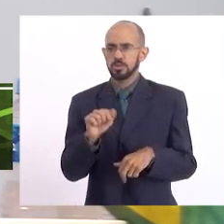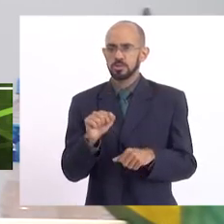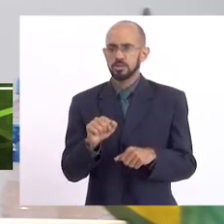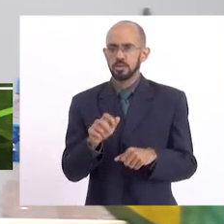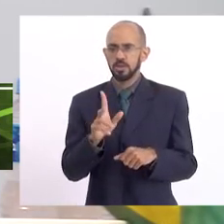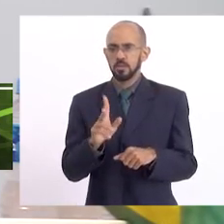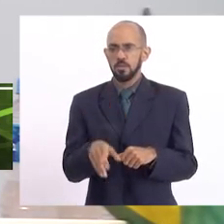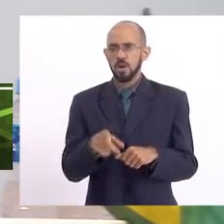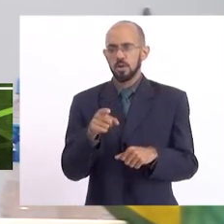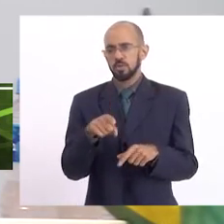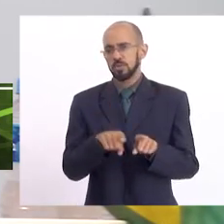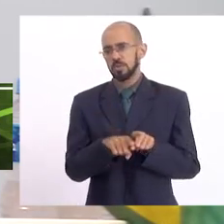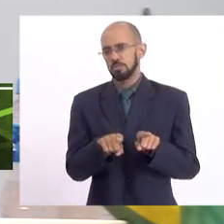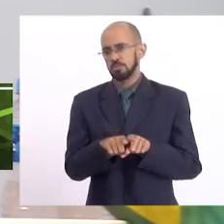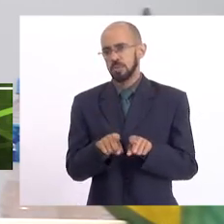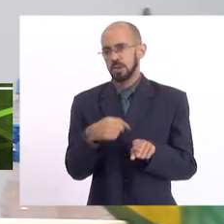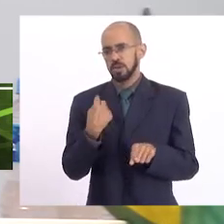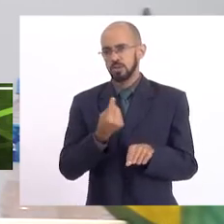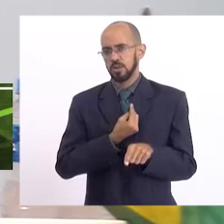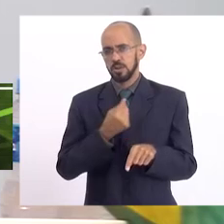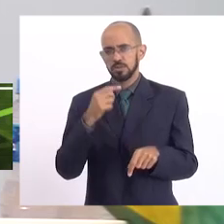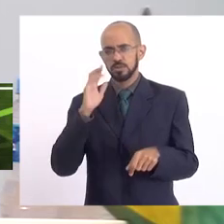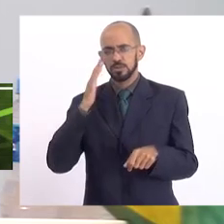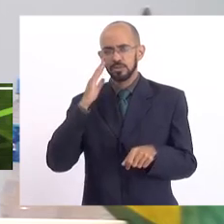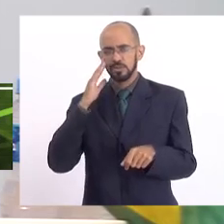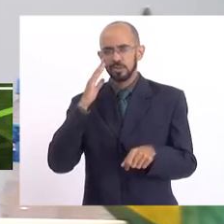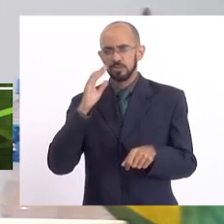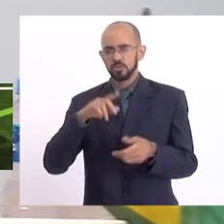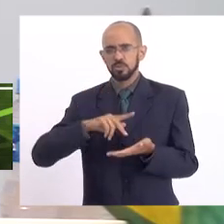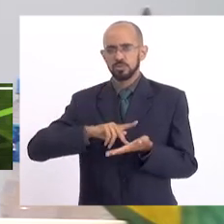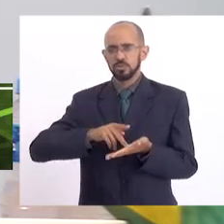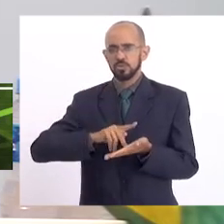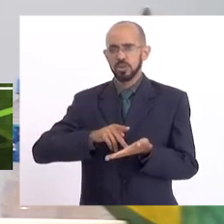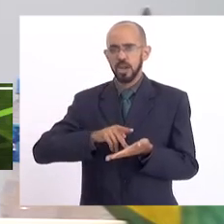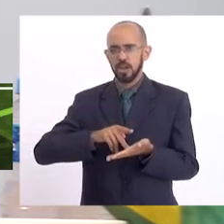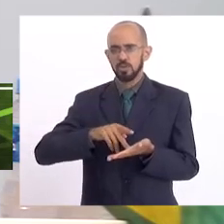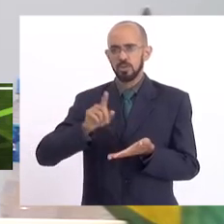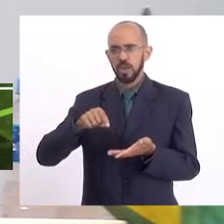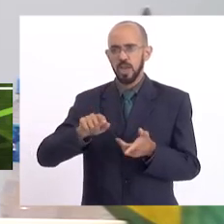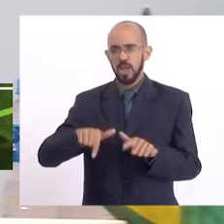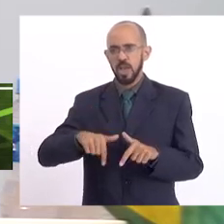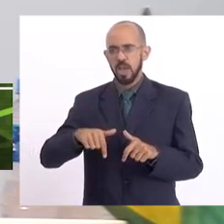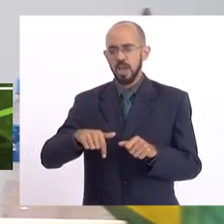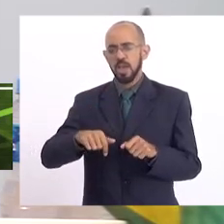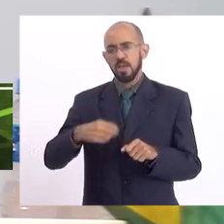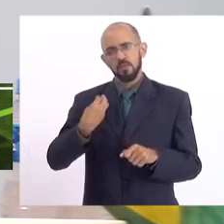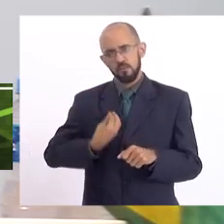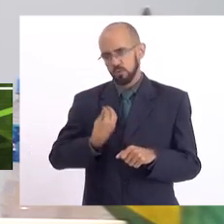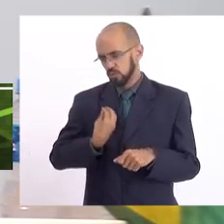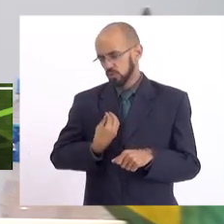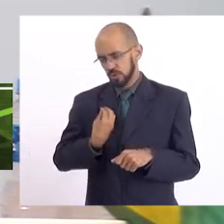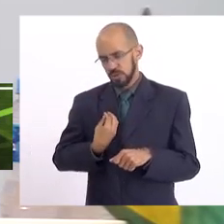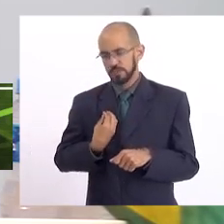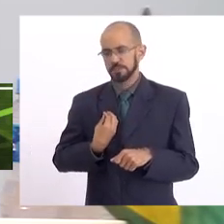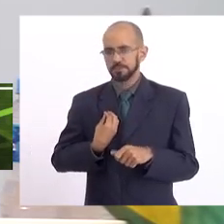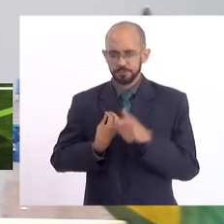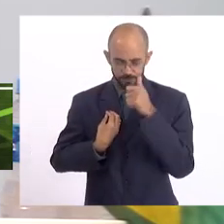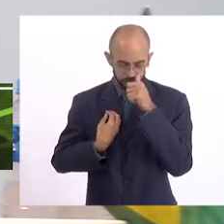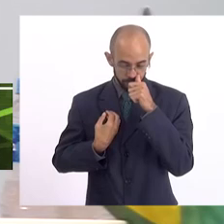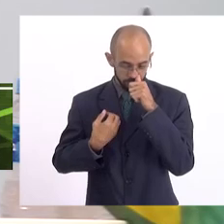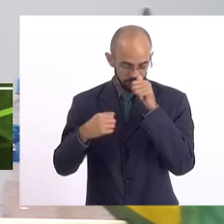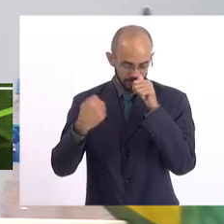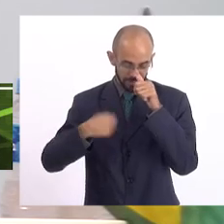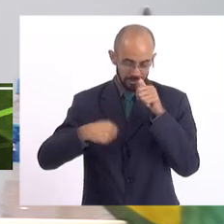que a gente entende que o sindicato é ativo, é necessário entender do lado daí para cá também, que tem